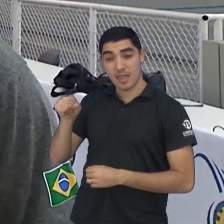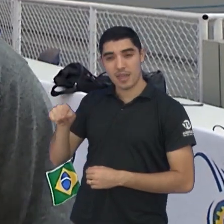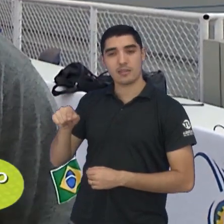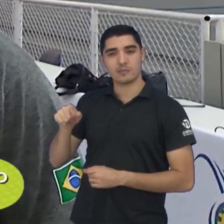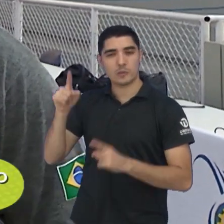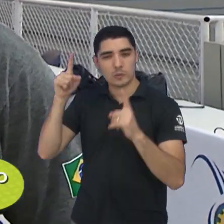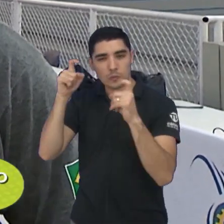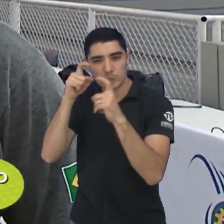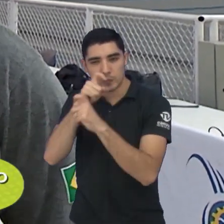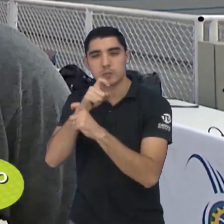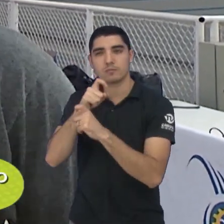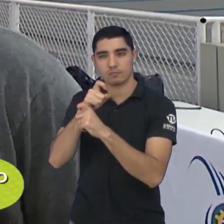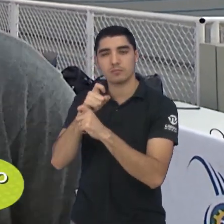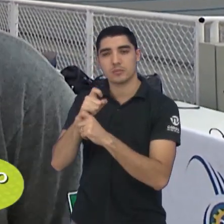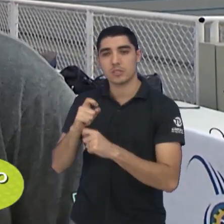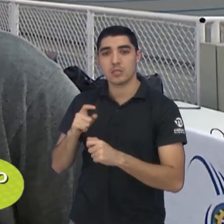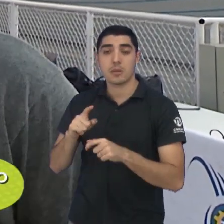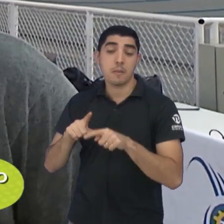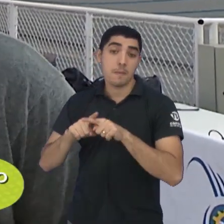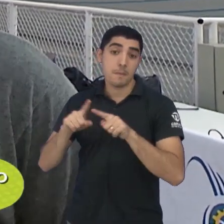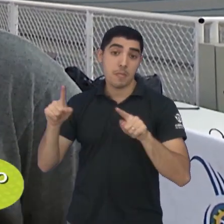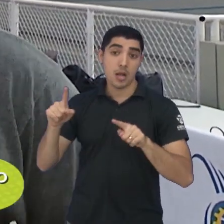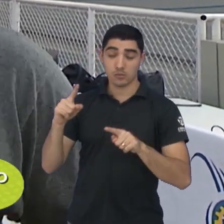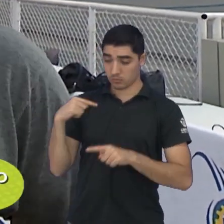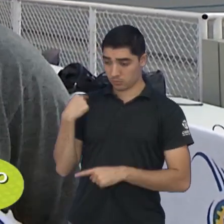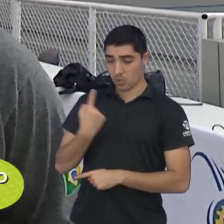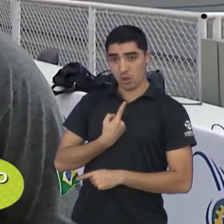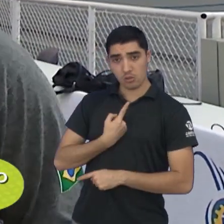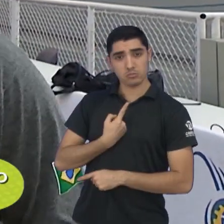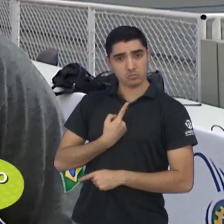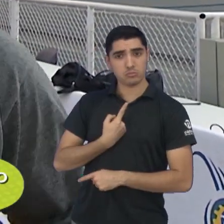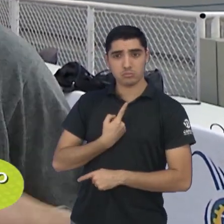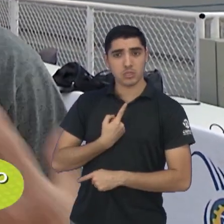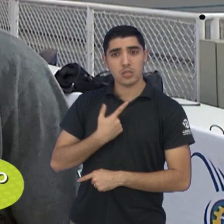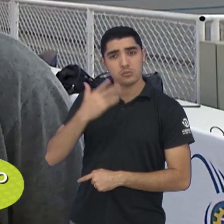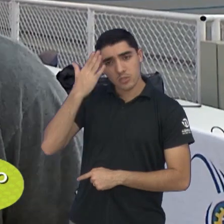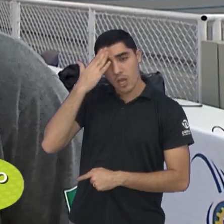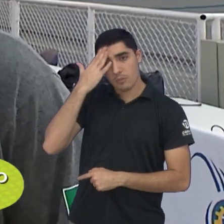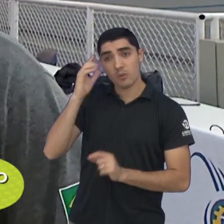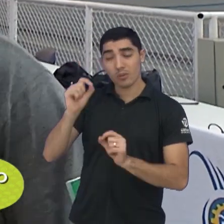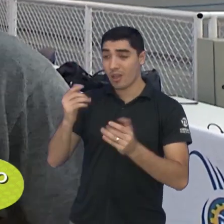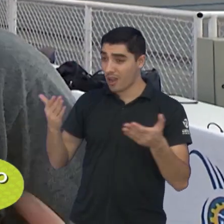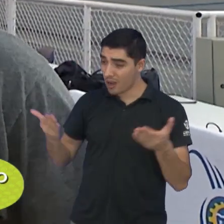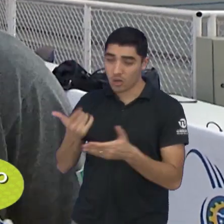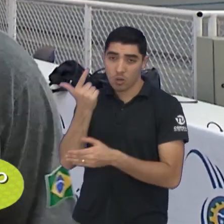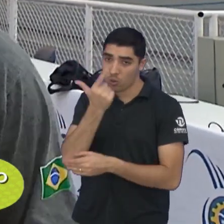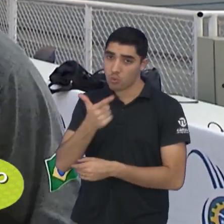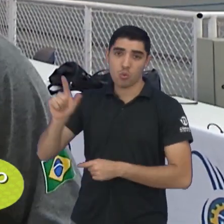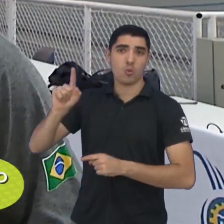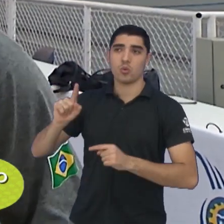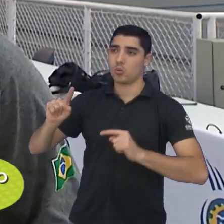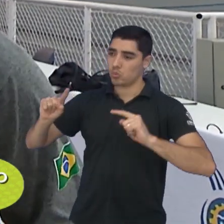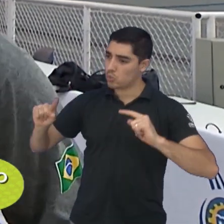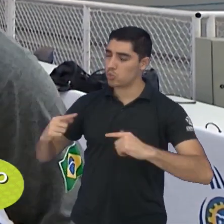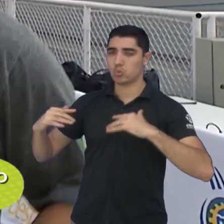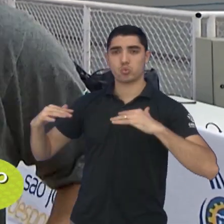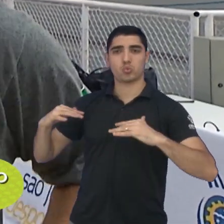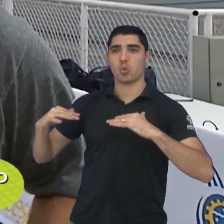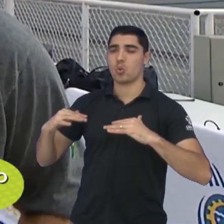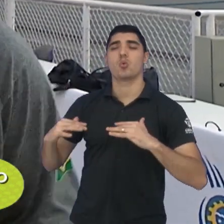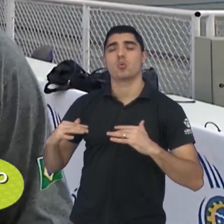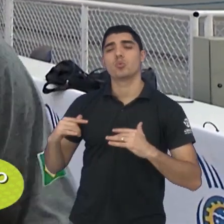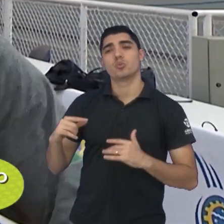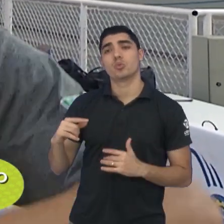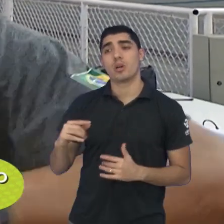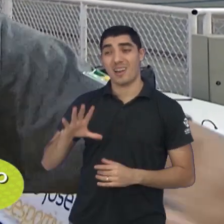dificuldades no nosso time. Mas assim, o time tá bem, sabe que agora é uma outra história, um outro jogo. Esse